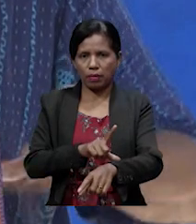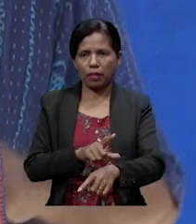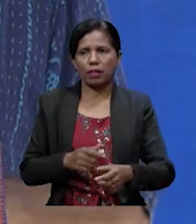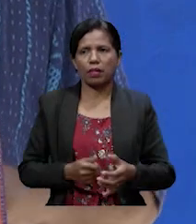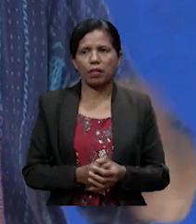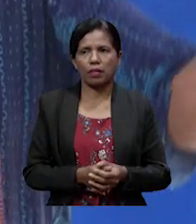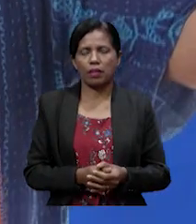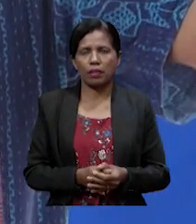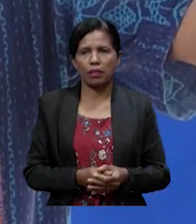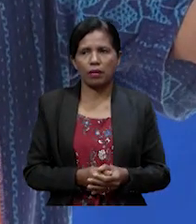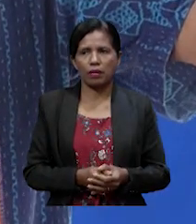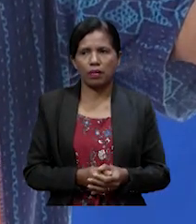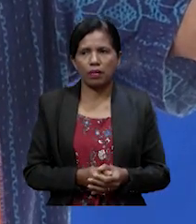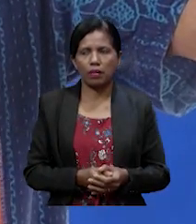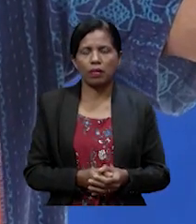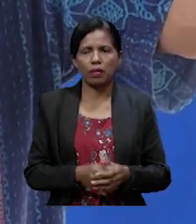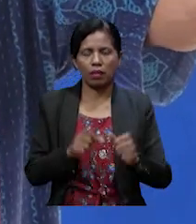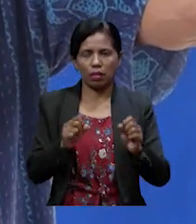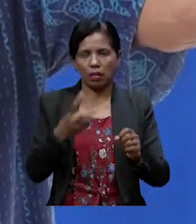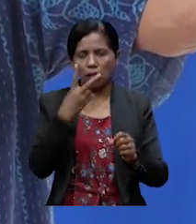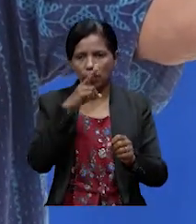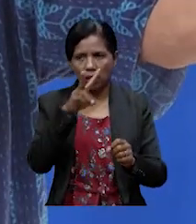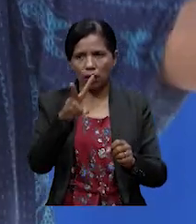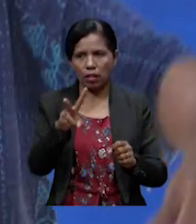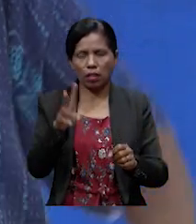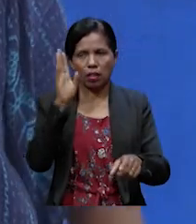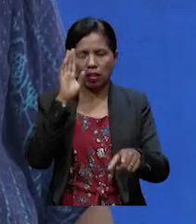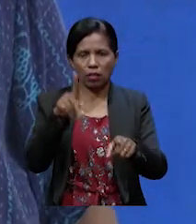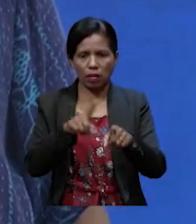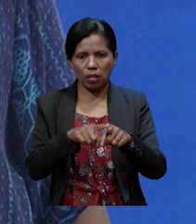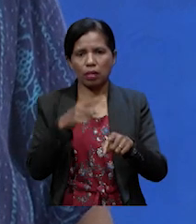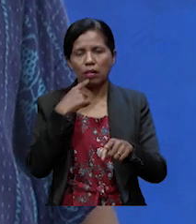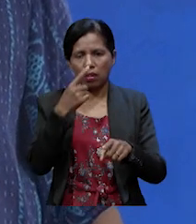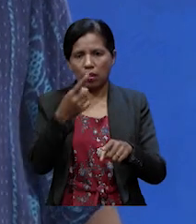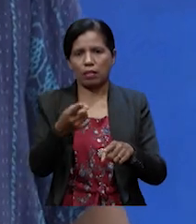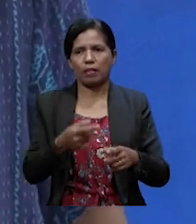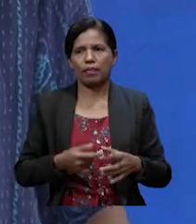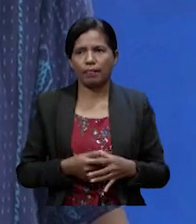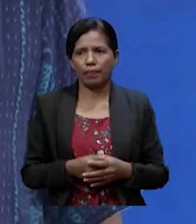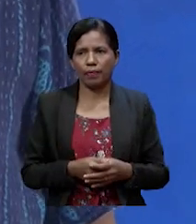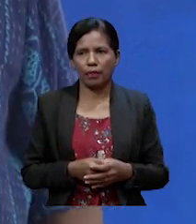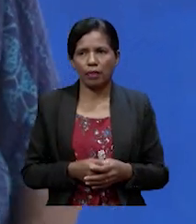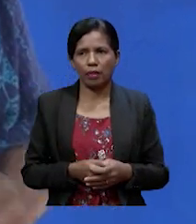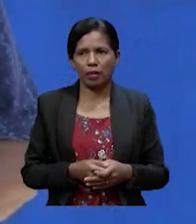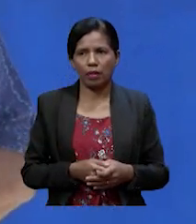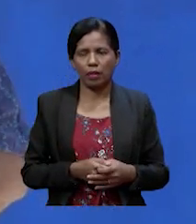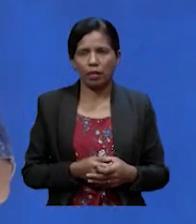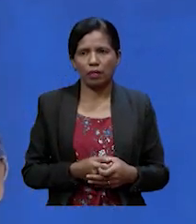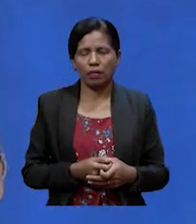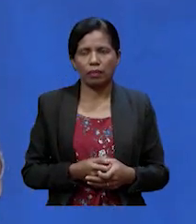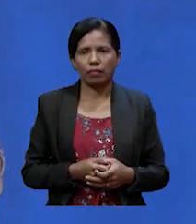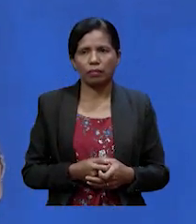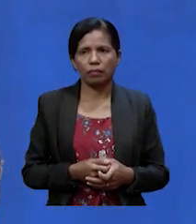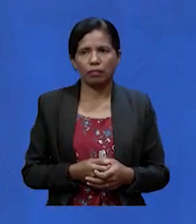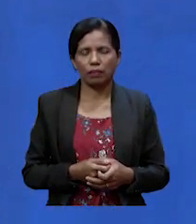na temporia e de formosa né Ane ali yang bane, bos lama dia,